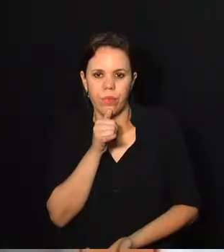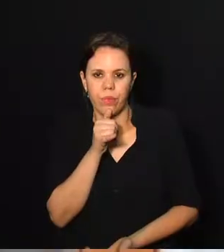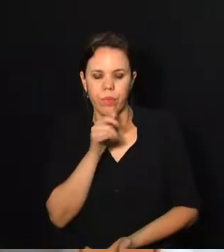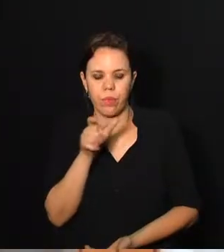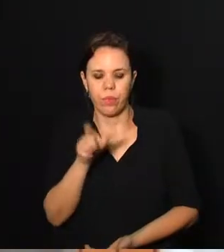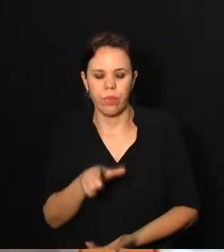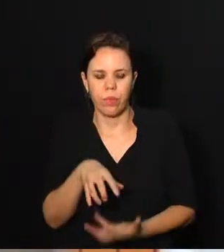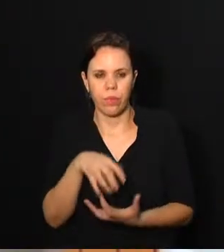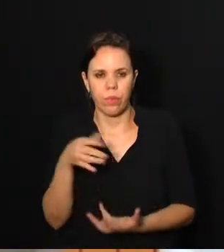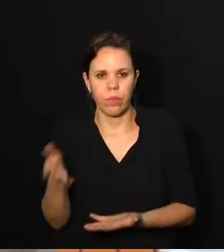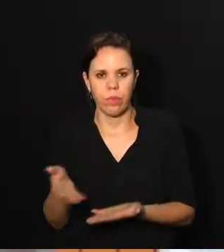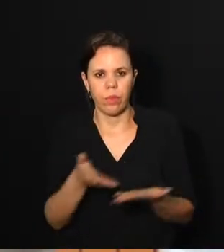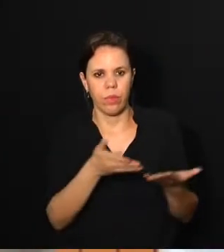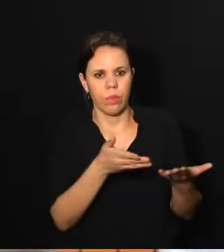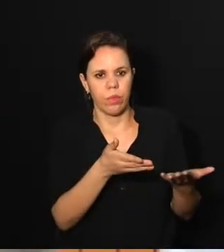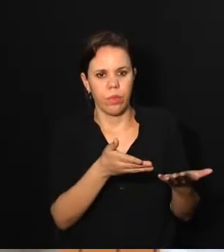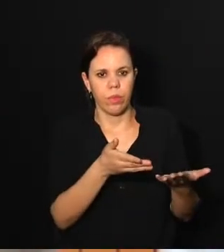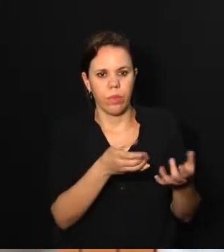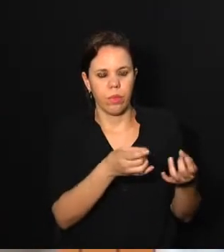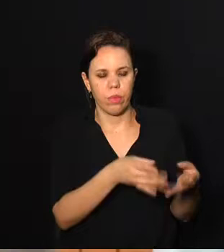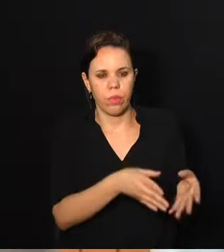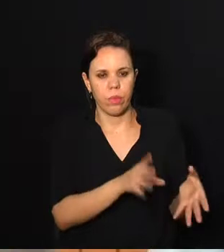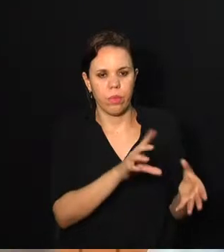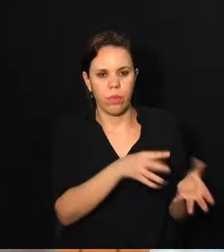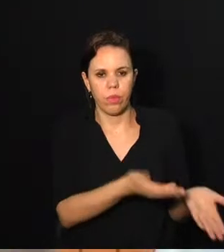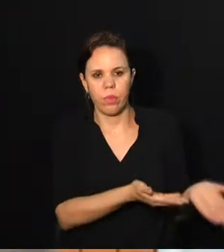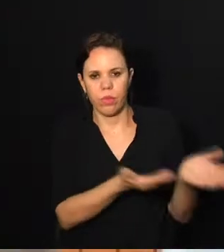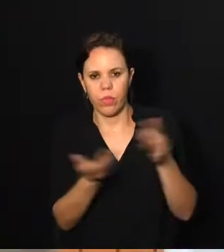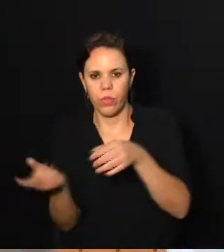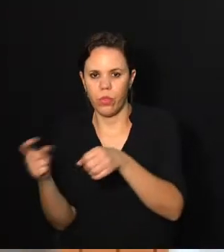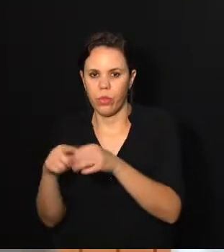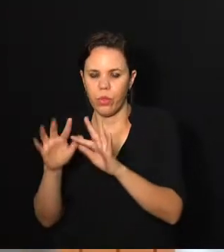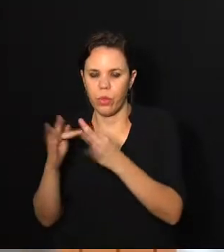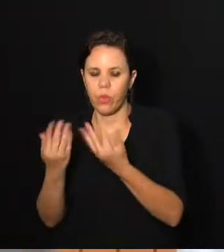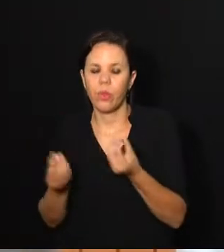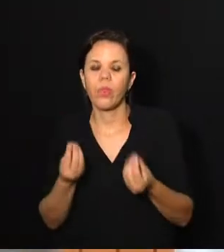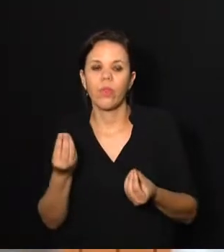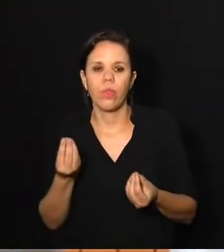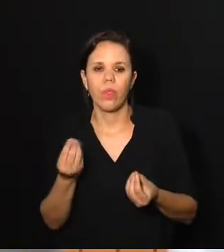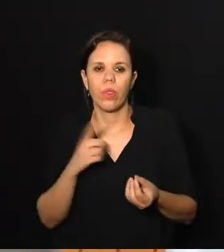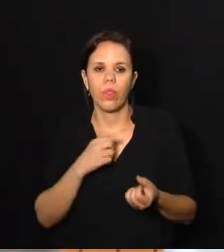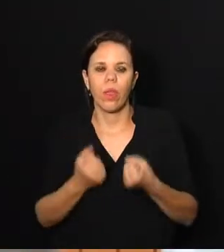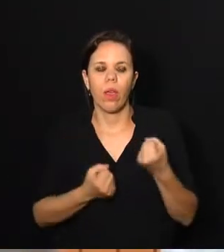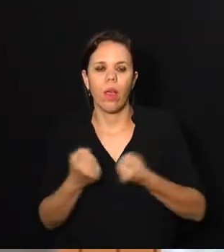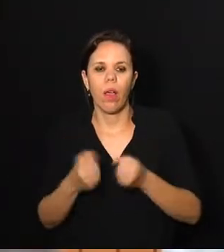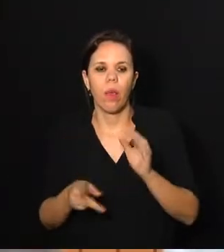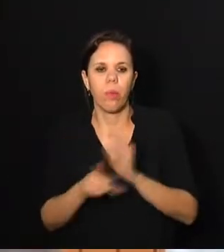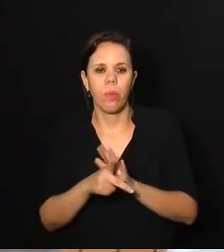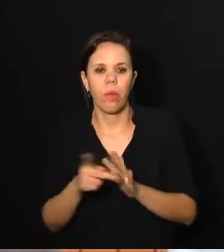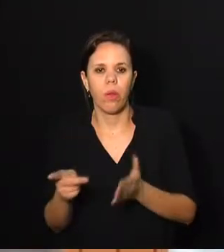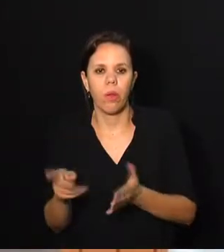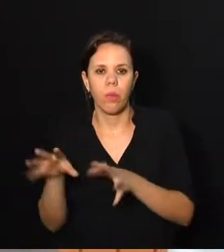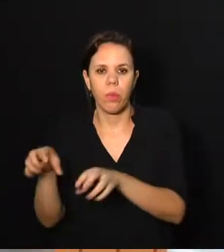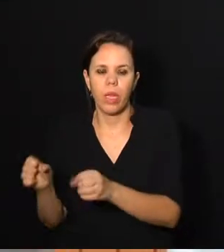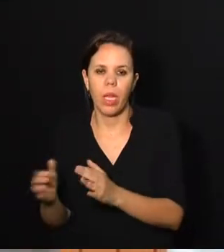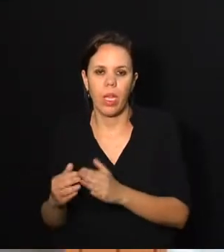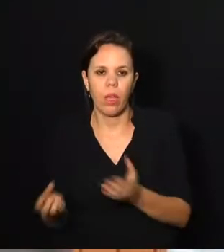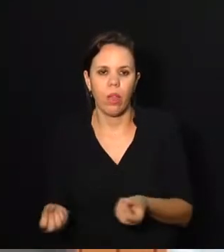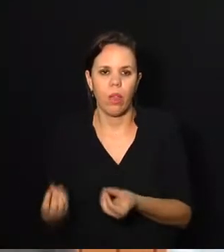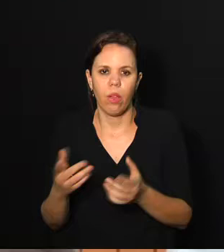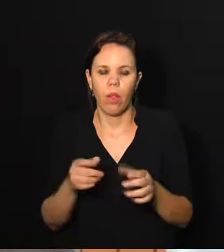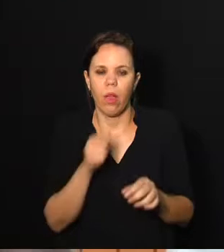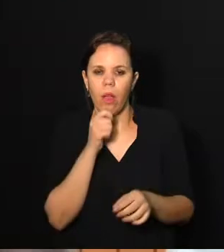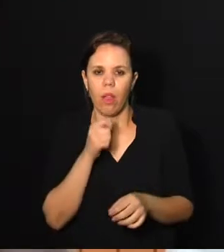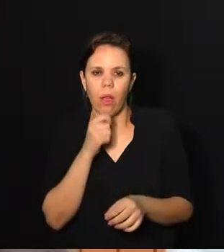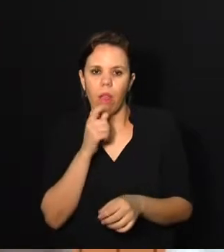ser levado lá e depois trazido por alguém familiar, ou vai ter um veículo específico que vai passar em casa para buscar, ou isso não está